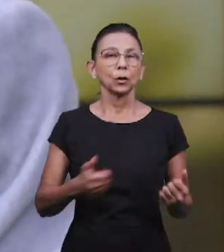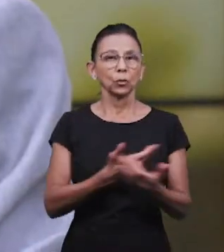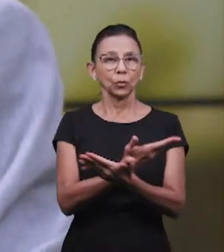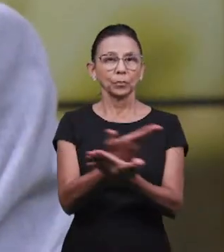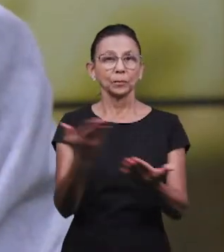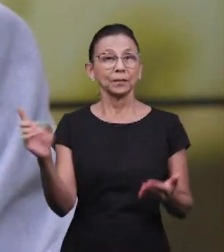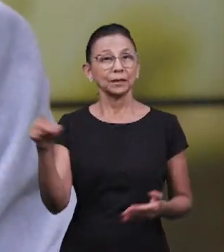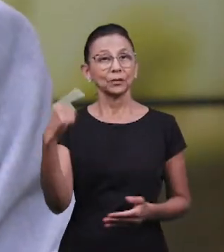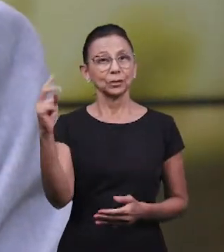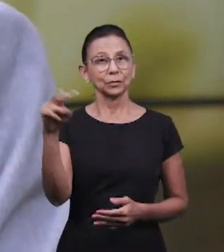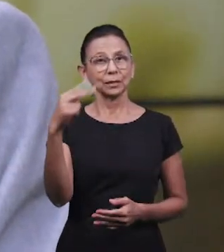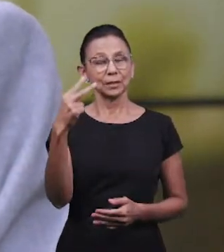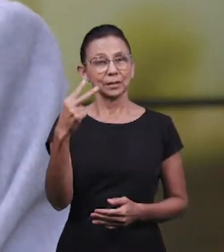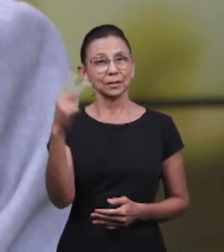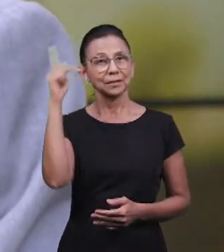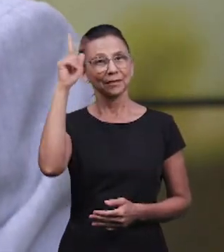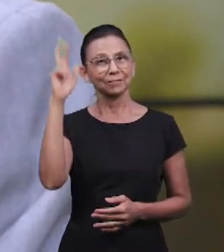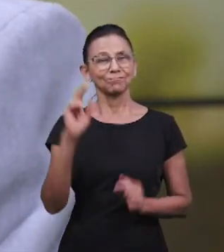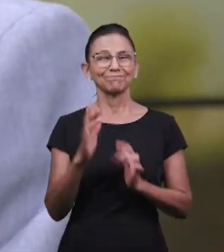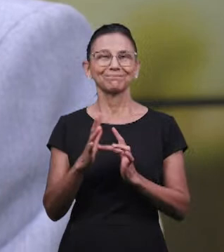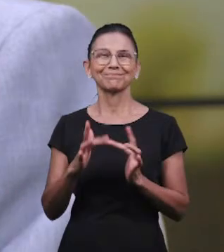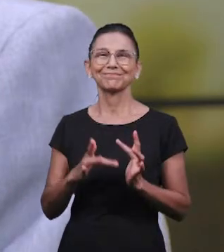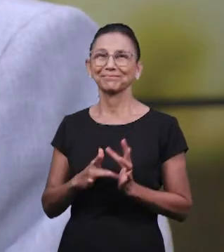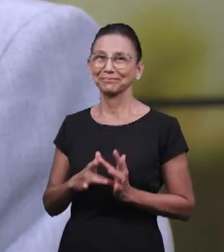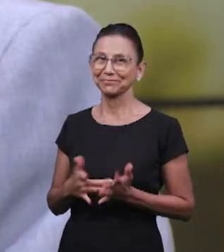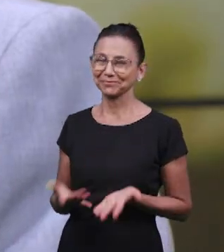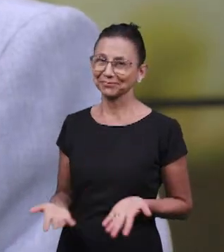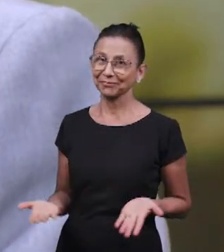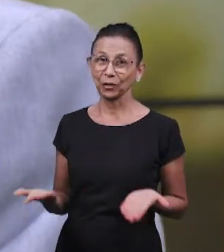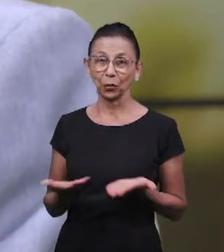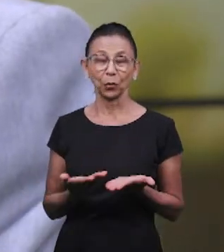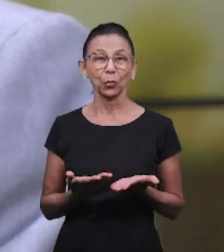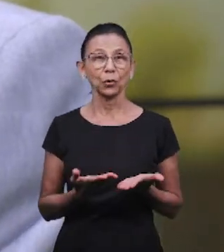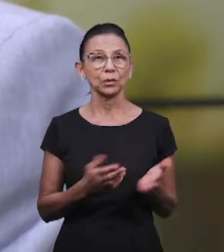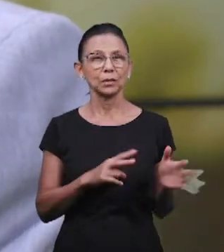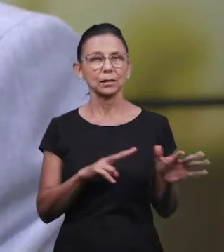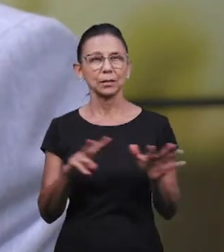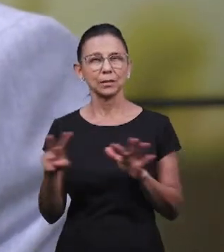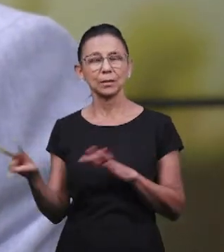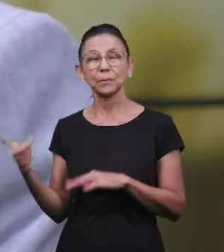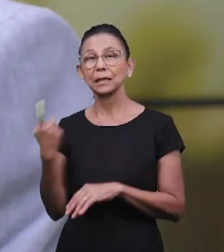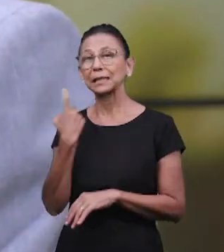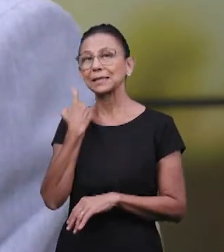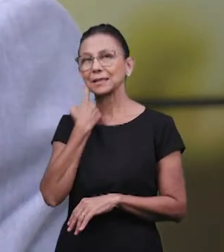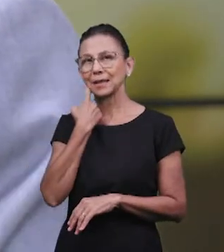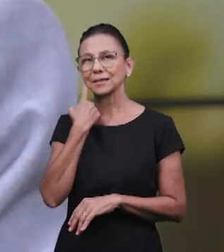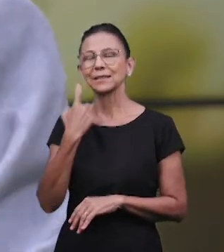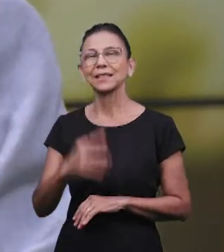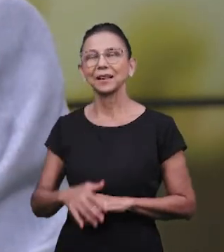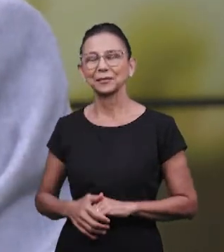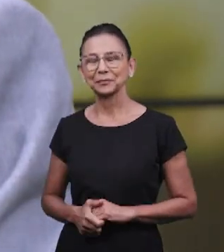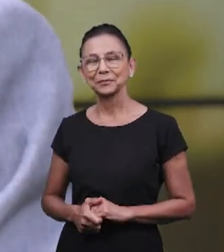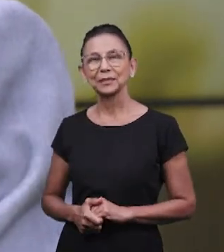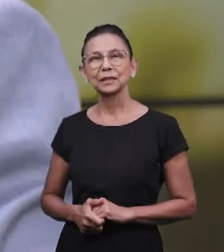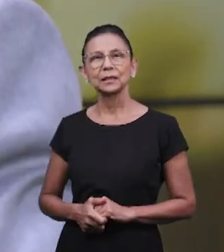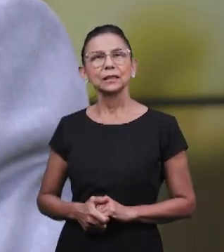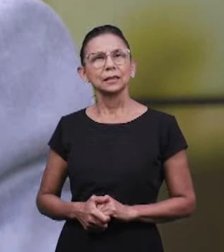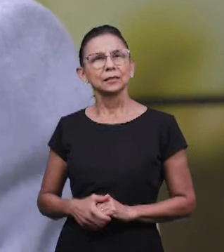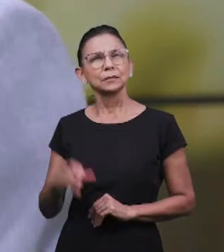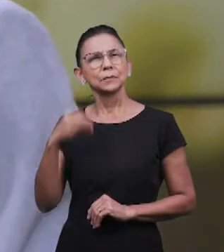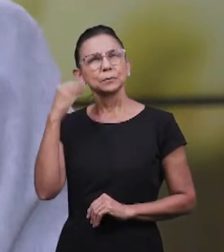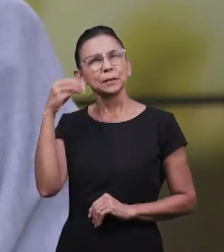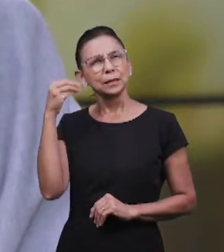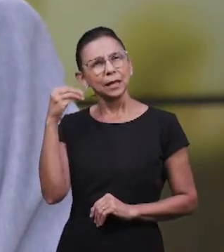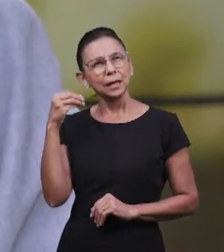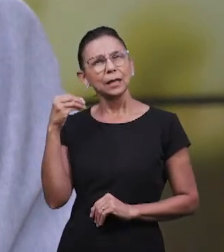Eu saúdo a todos vocês que nos assistem agora com a paz do Senhor Jesus. Hoje é sexta-feira, que nós temos vivido uma experiência